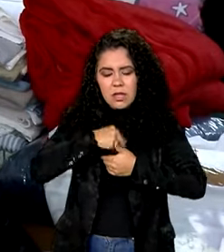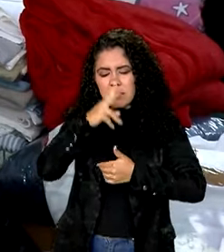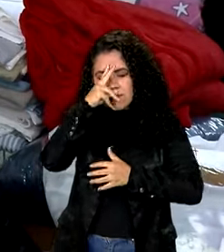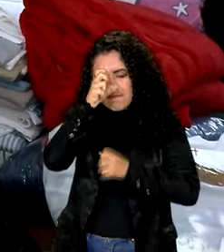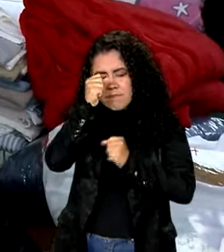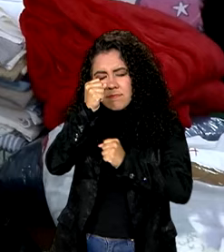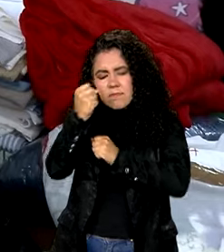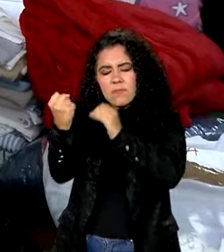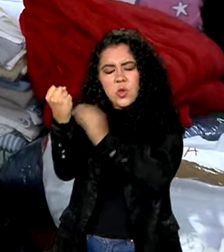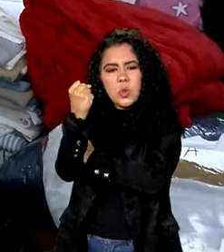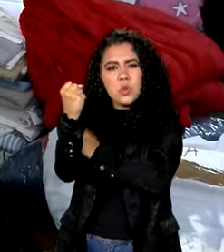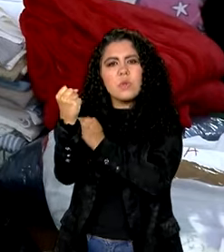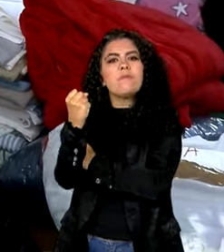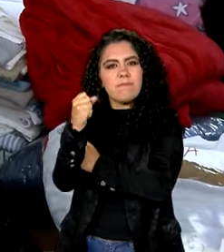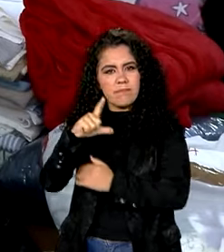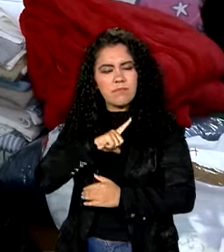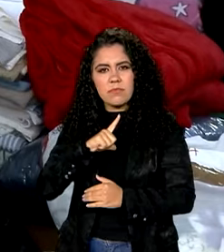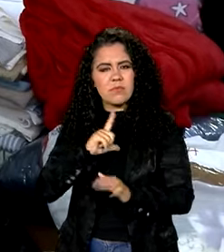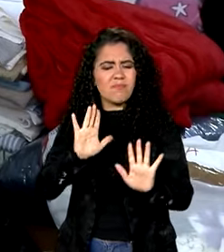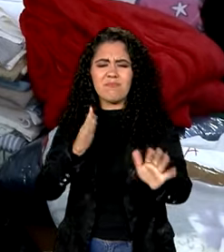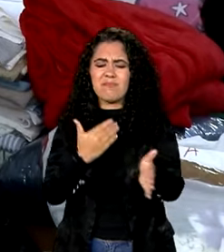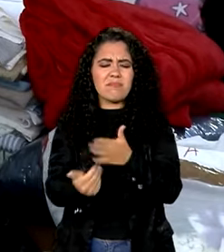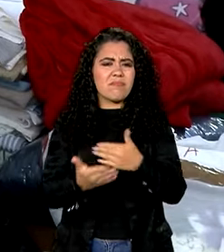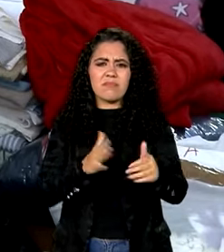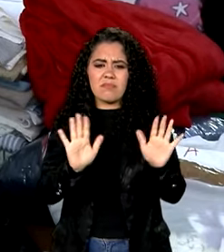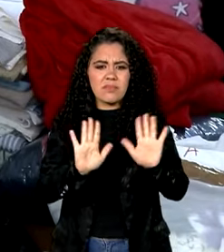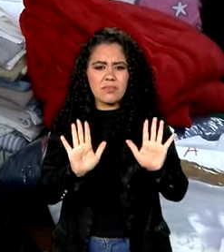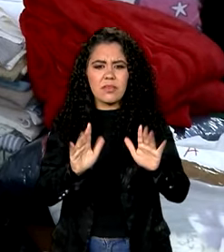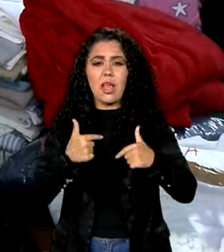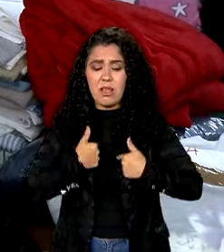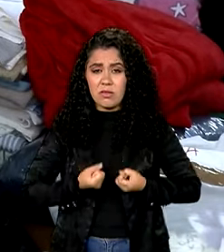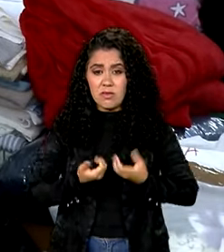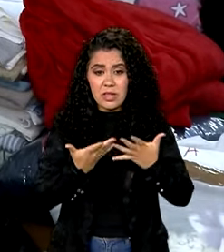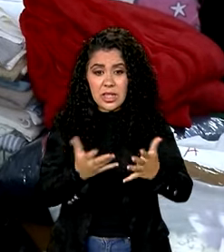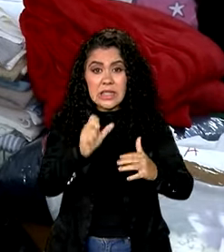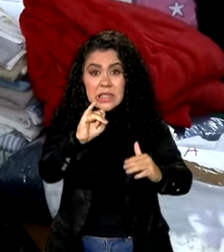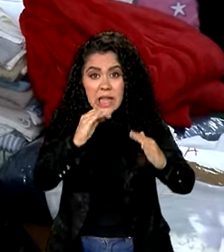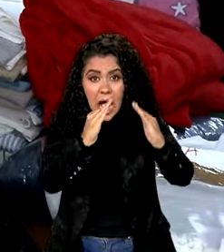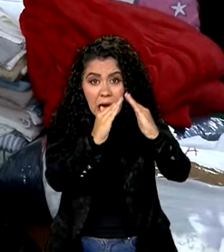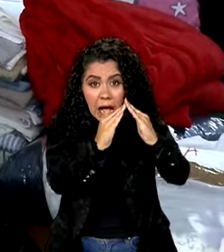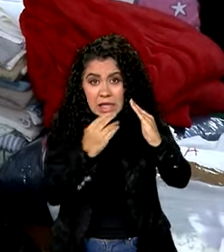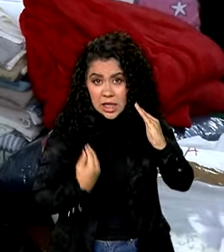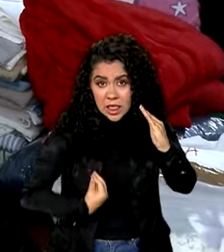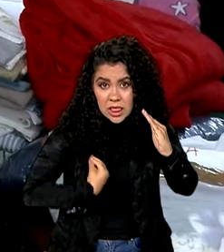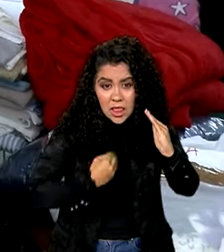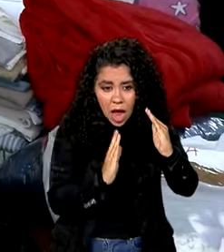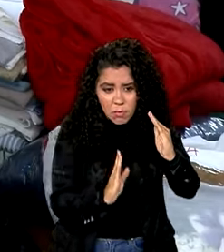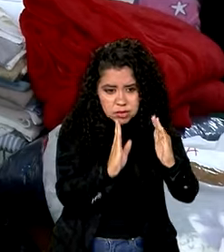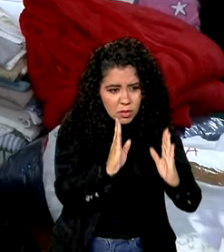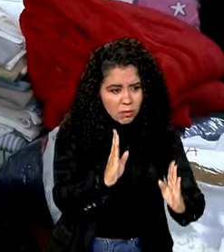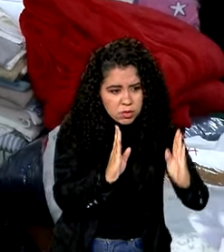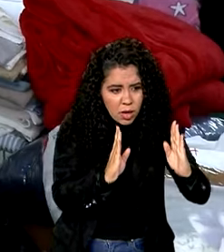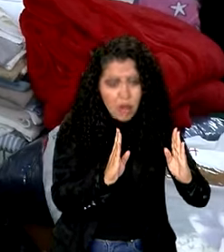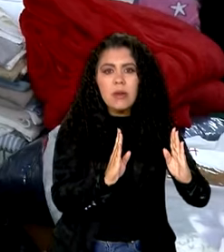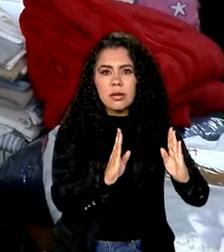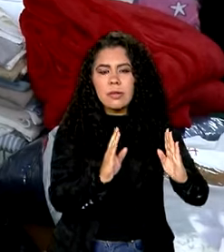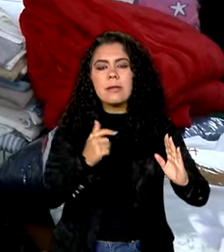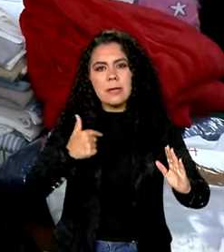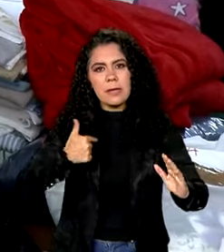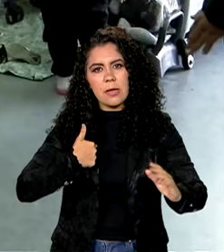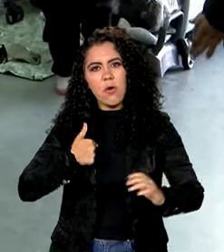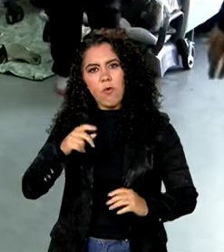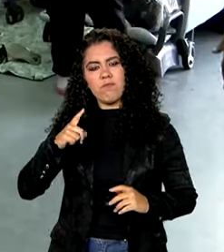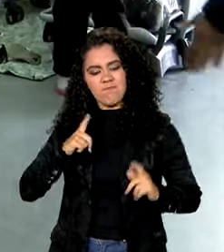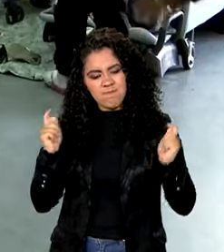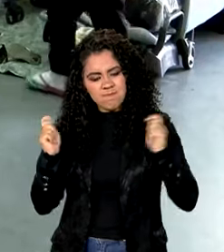E eu não estou me importando com isso. É que nem eu disse, se a minha casa estiver de pé, eu tenho força para buscar minhas coisas de